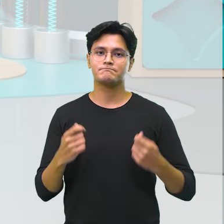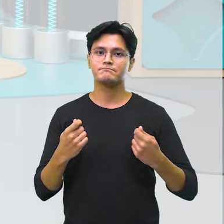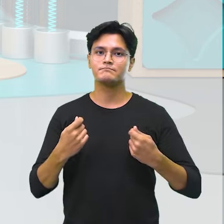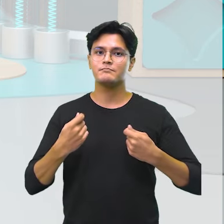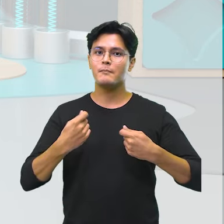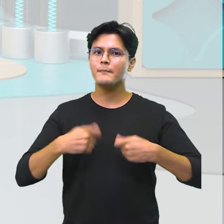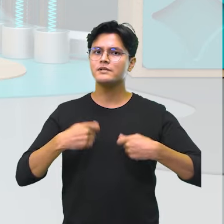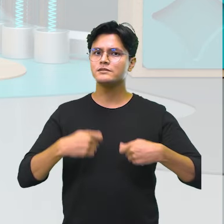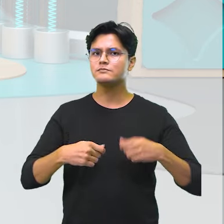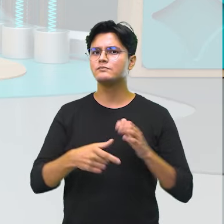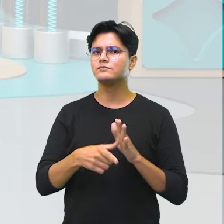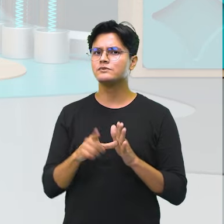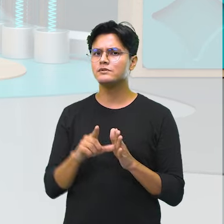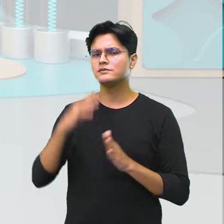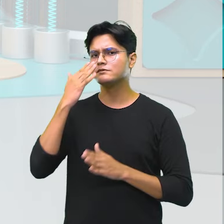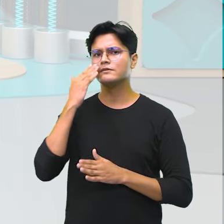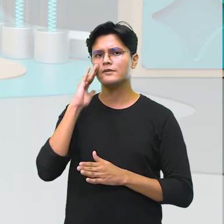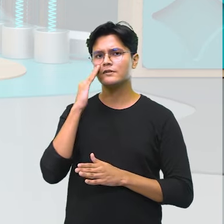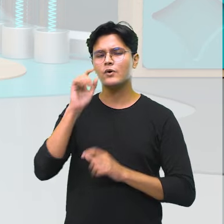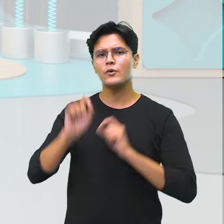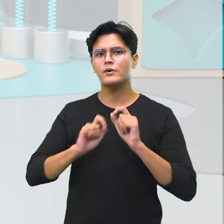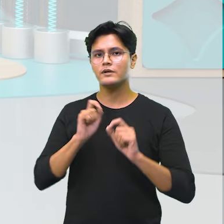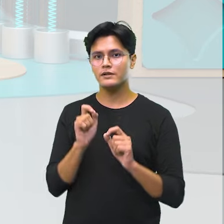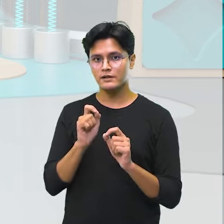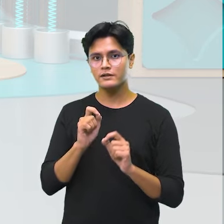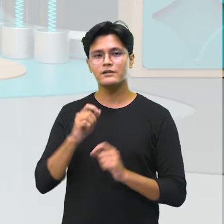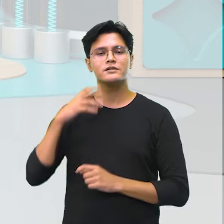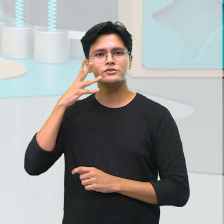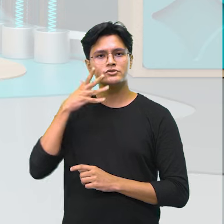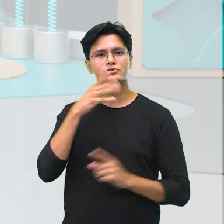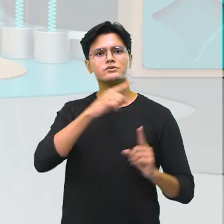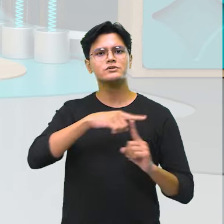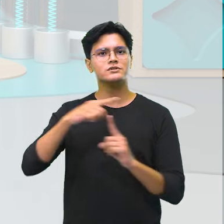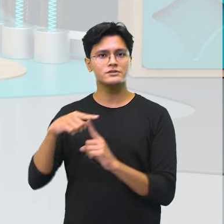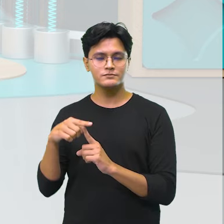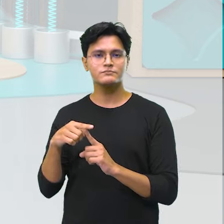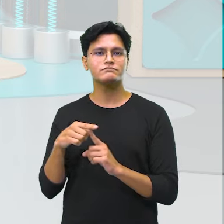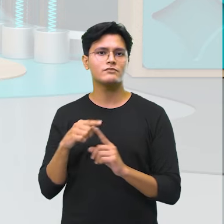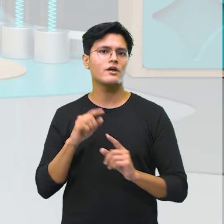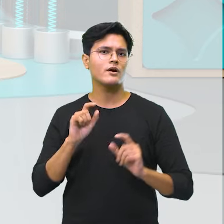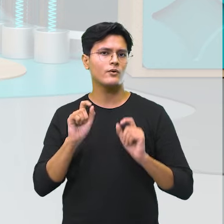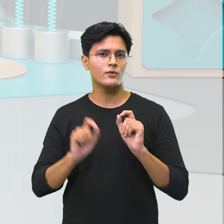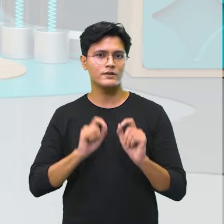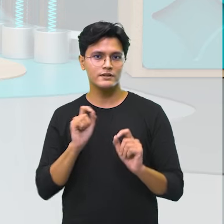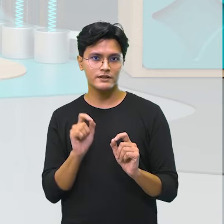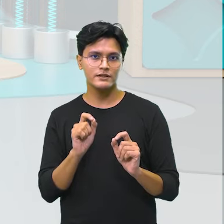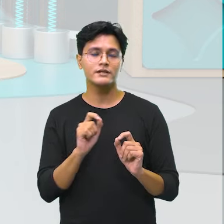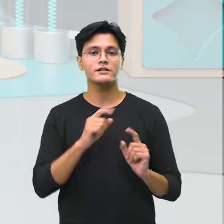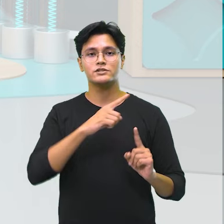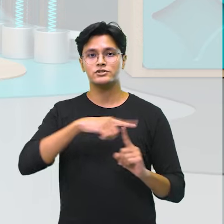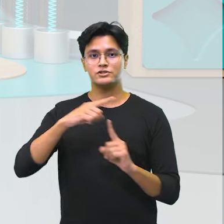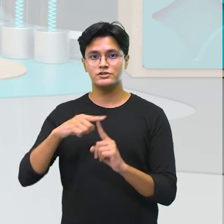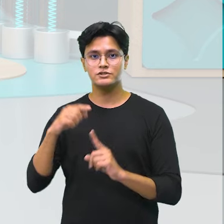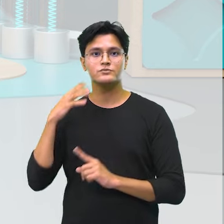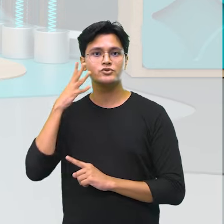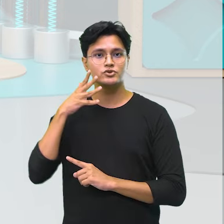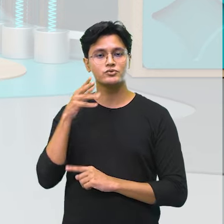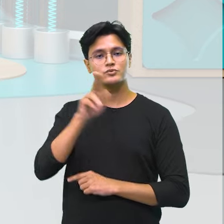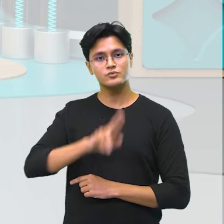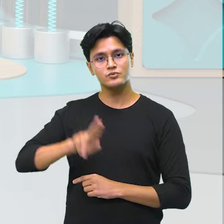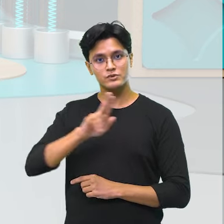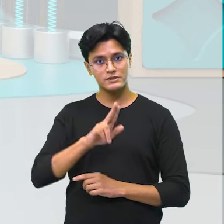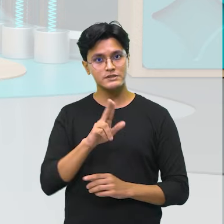precisamos primeiro entender que o discurso direto e o discurso indireto são tipos de discursos utilizados